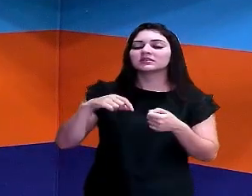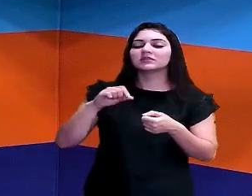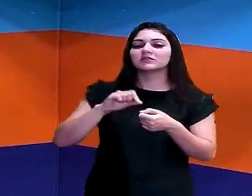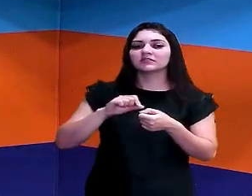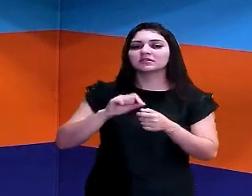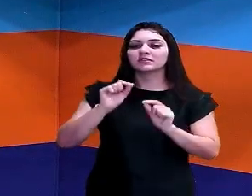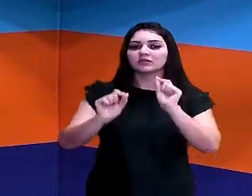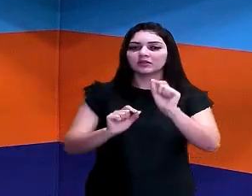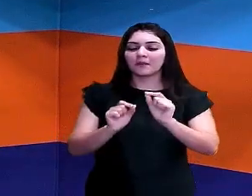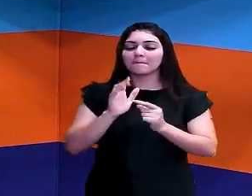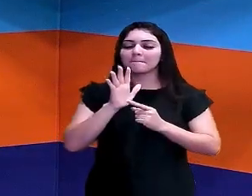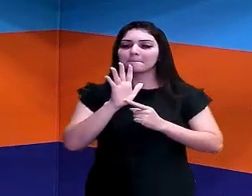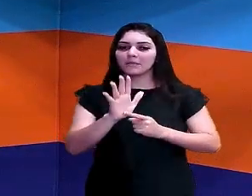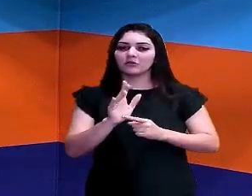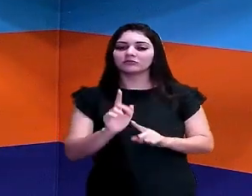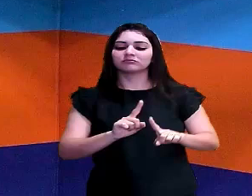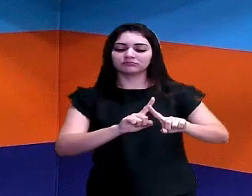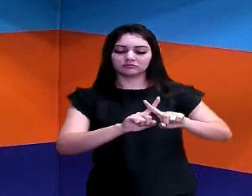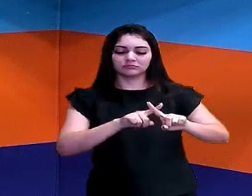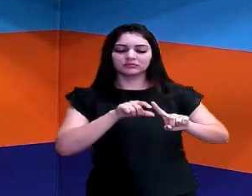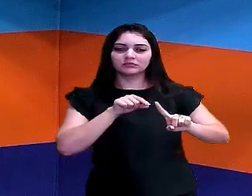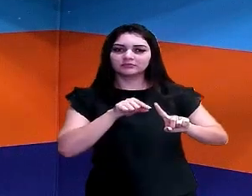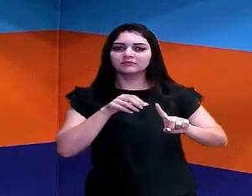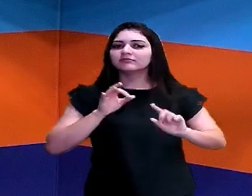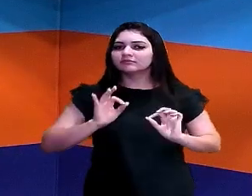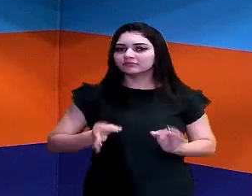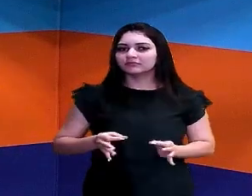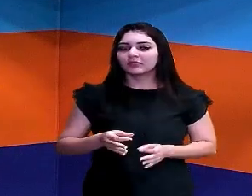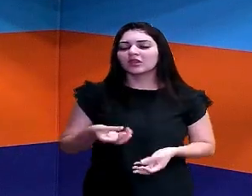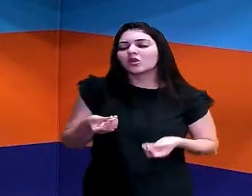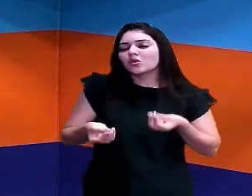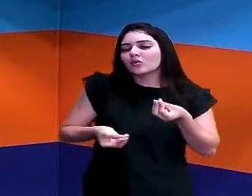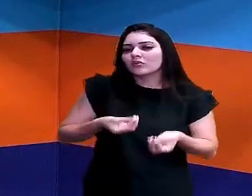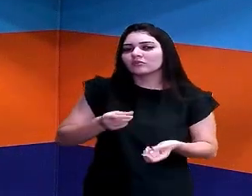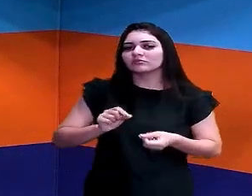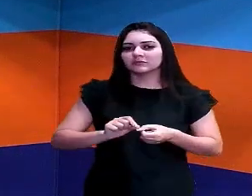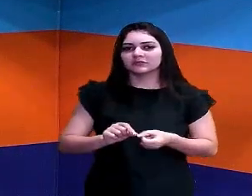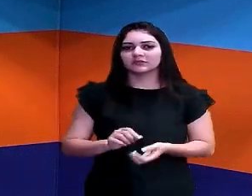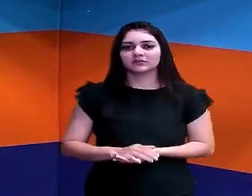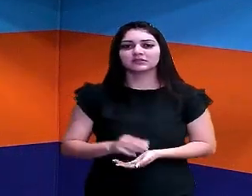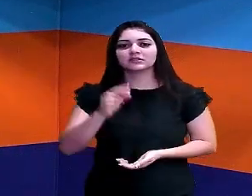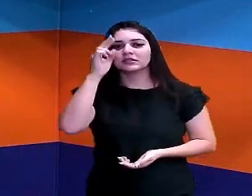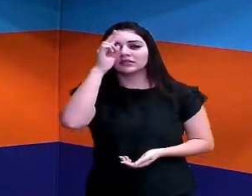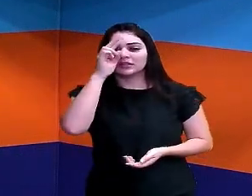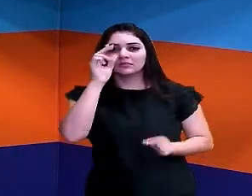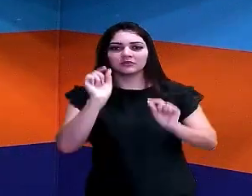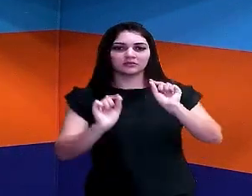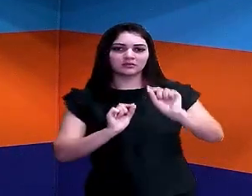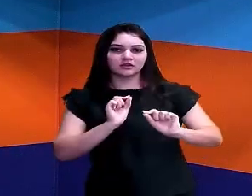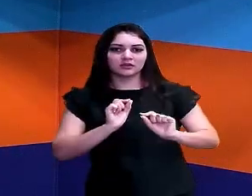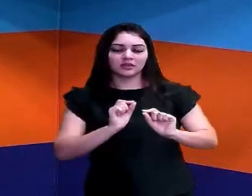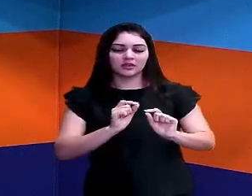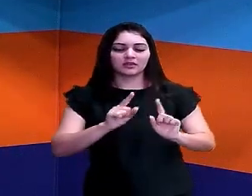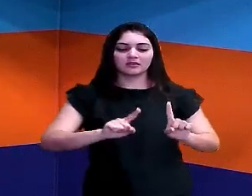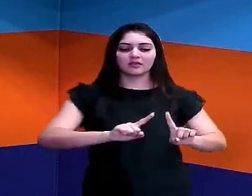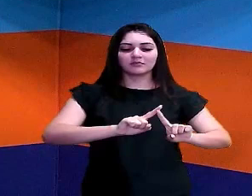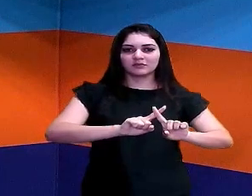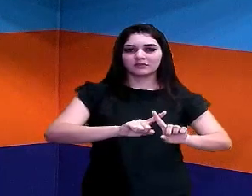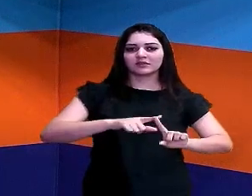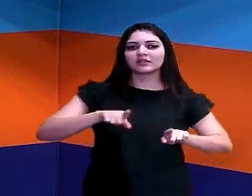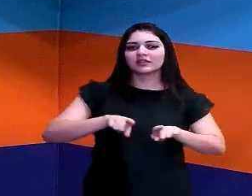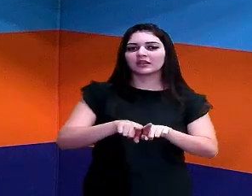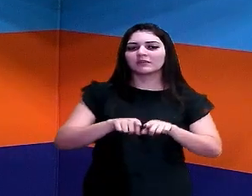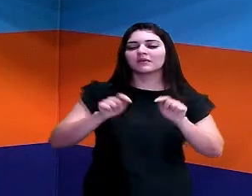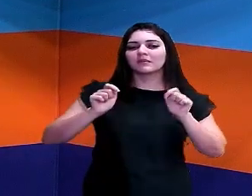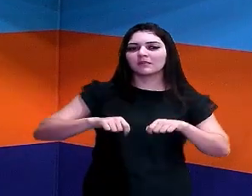indicando uma multiplicação, tá certo? E aí, como é que eu faço? Lembrando que a multiplicação também pode ser